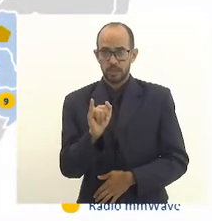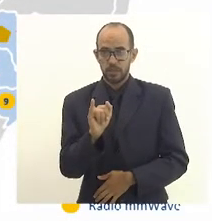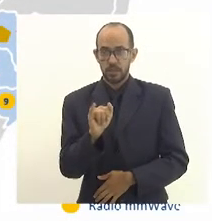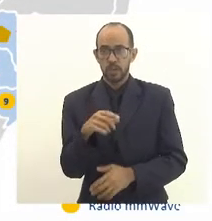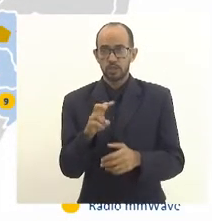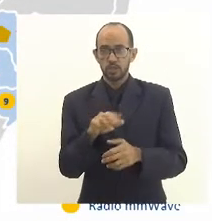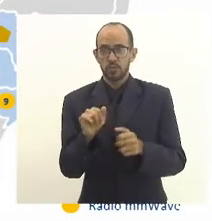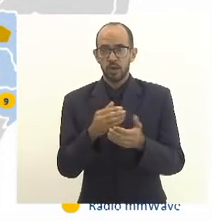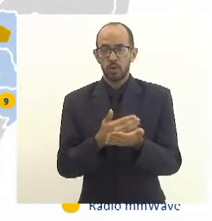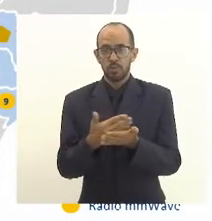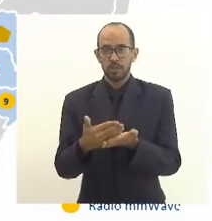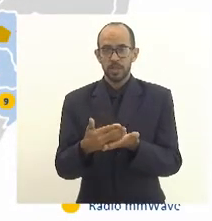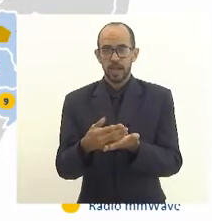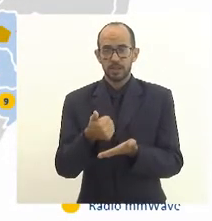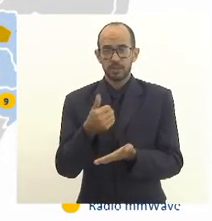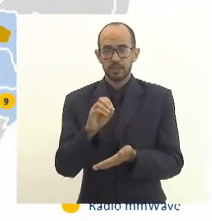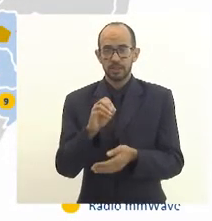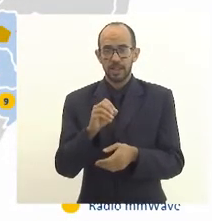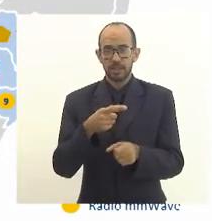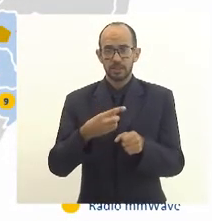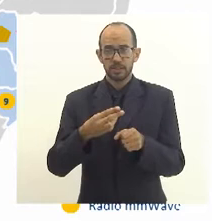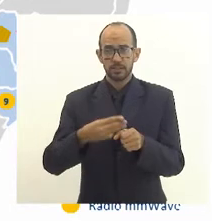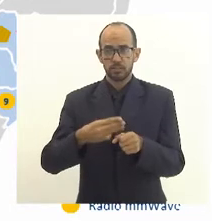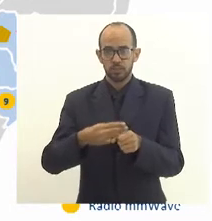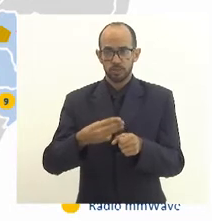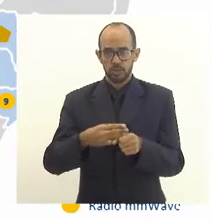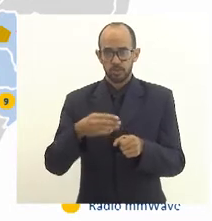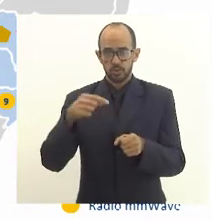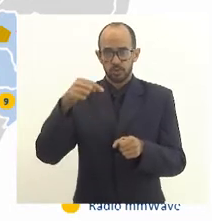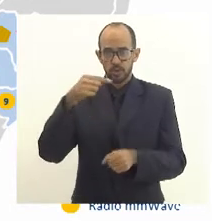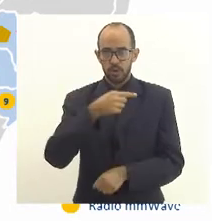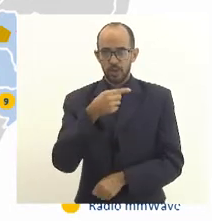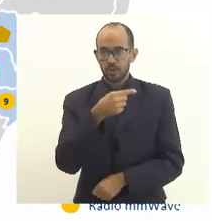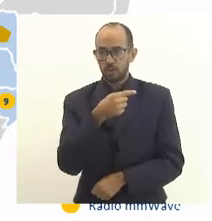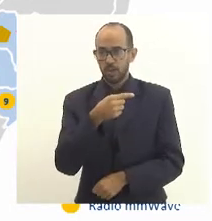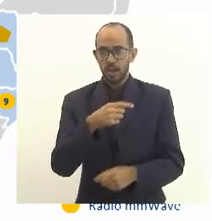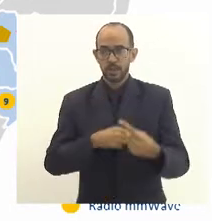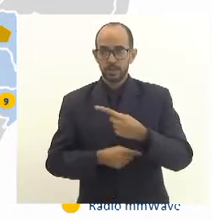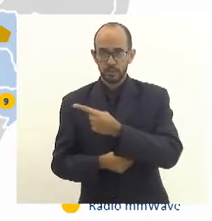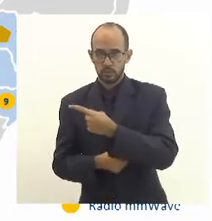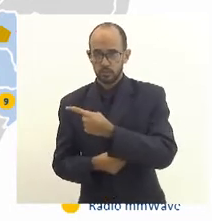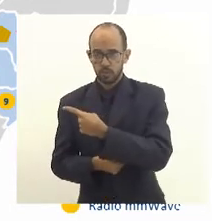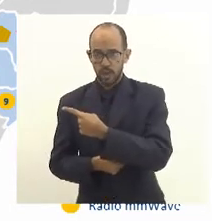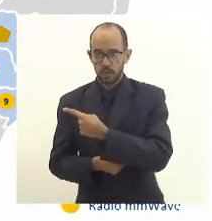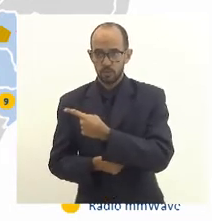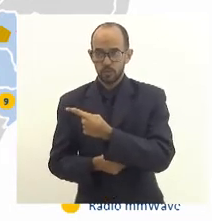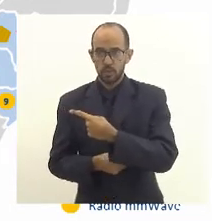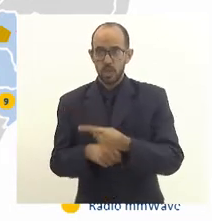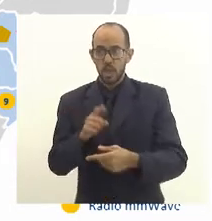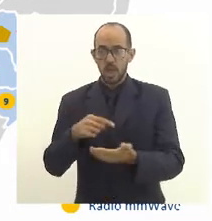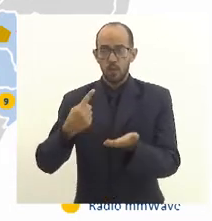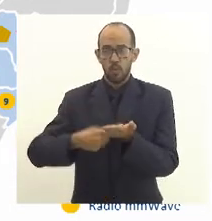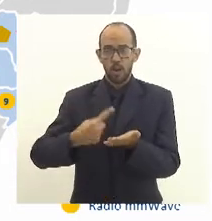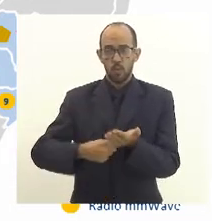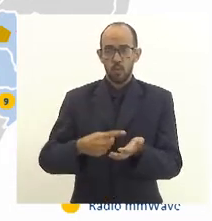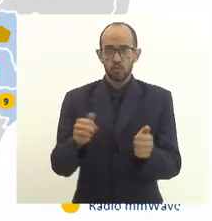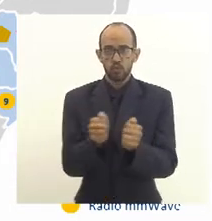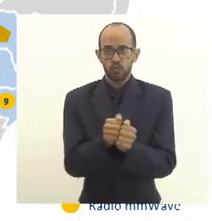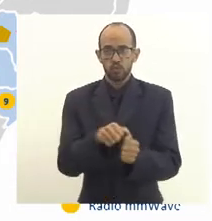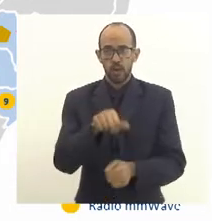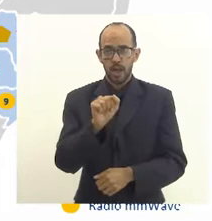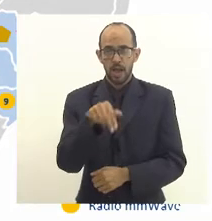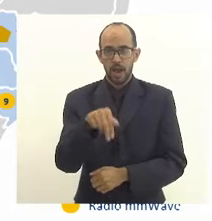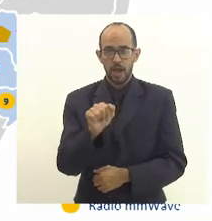primeiras 10 cidades, são essas cidades que estão listadas aqui. Esse é um acordo que foi feito juntamente com a Anatel para